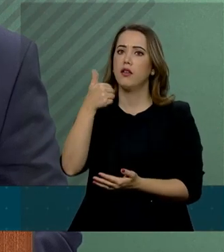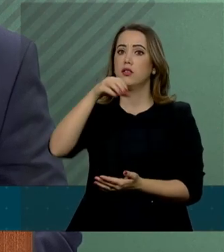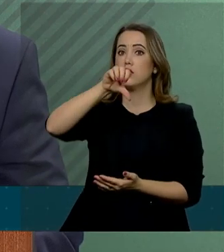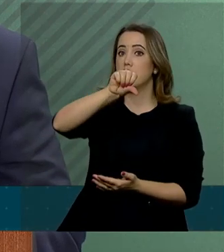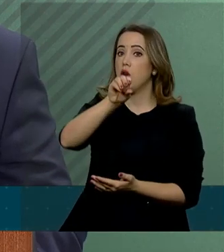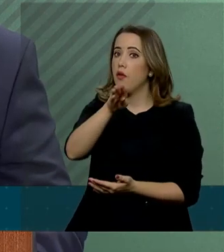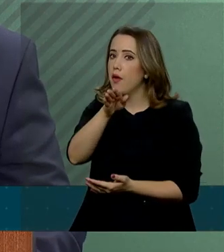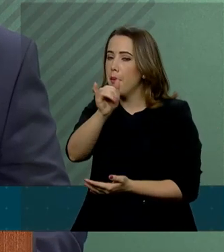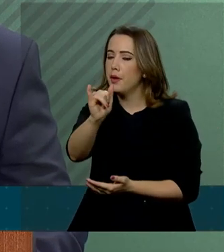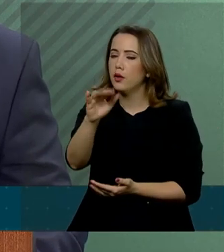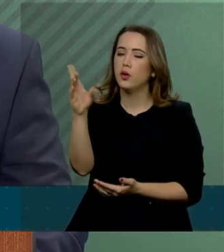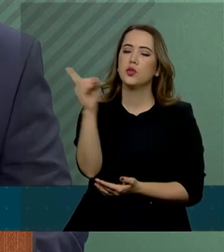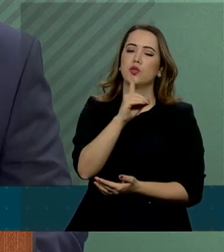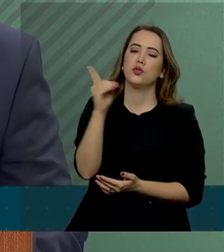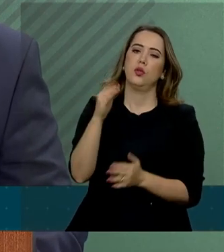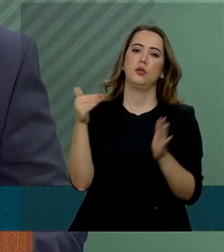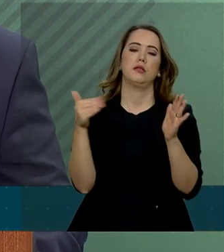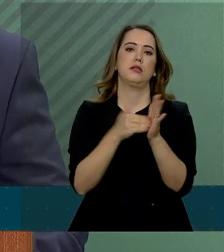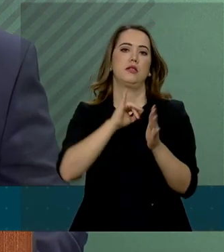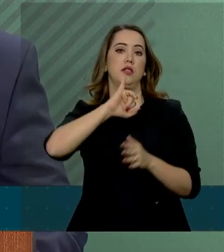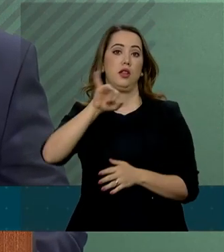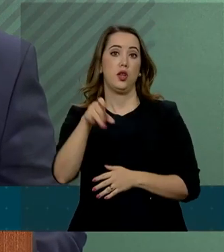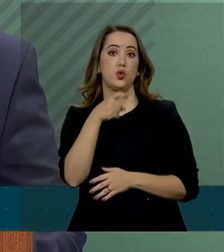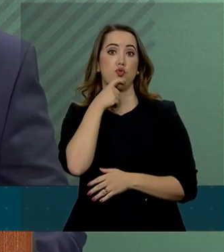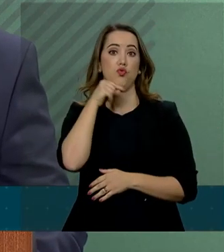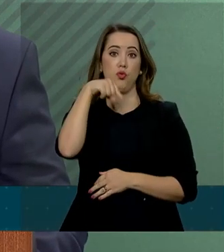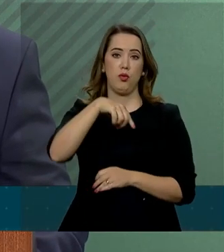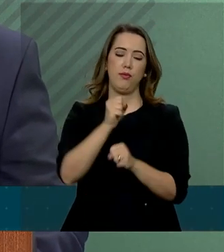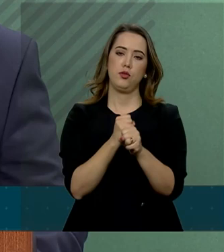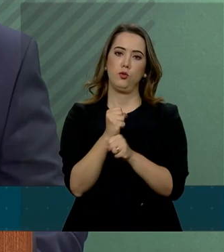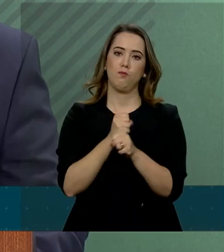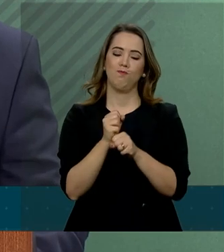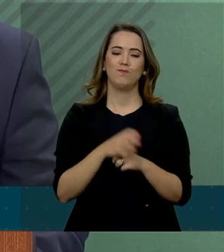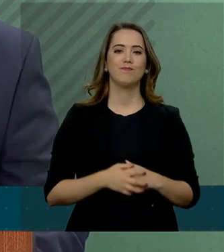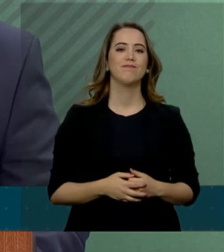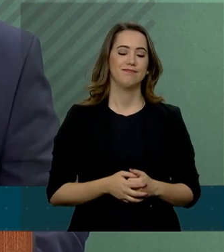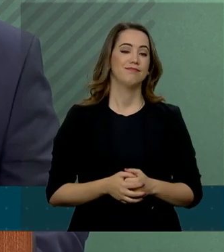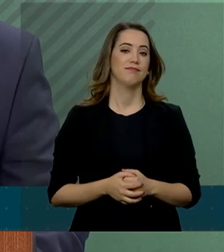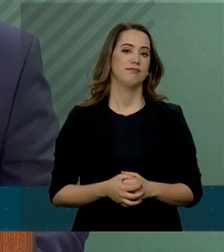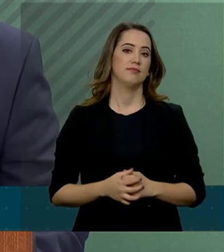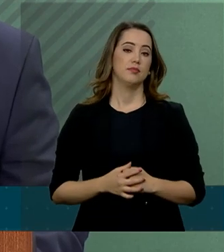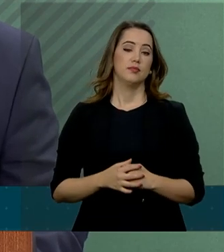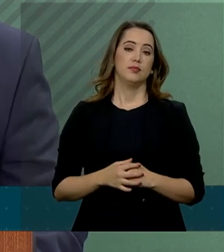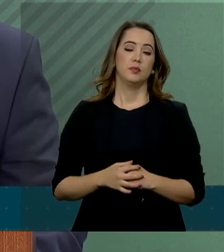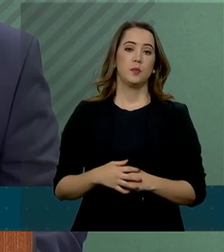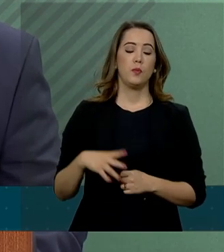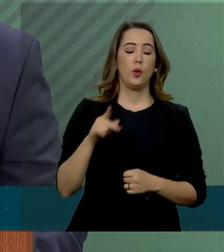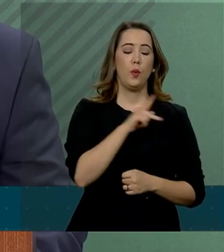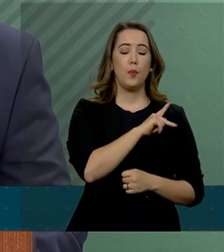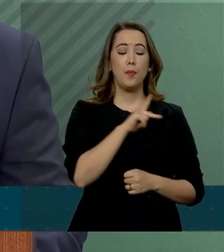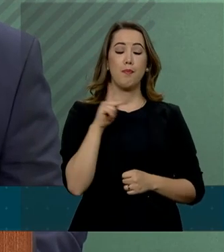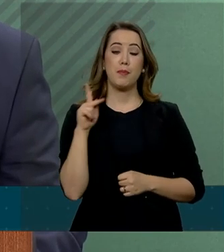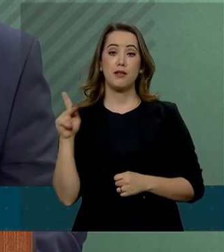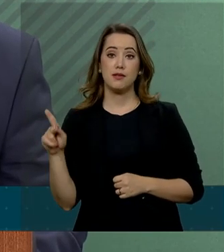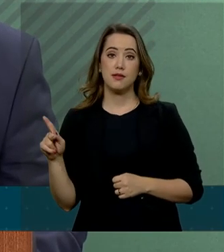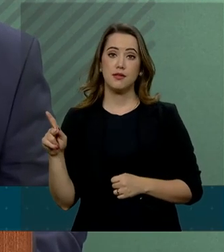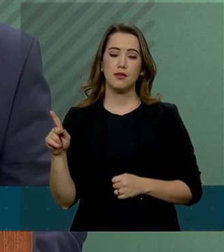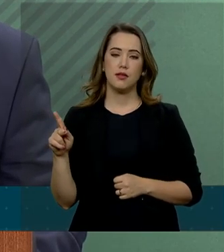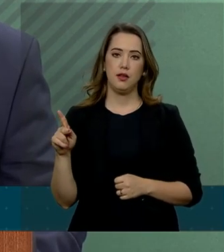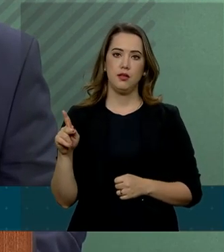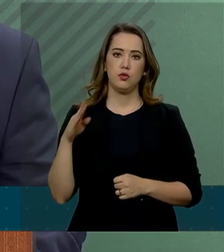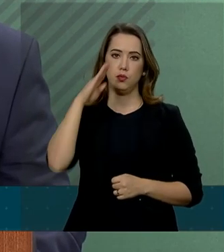dólares até julho de 2019 o presidente participou o ministro da infraestrutura